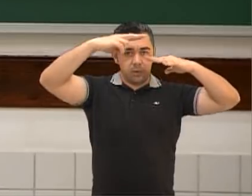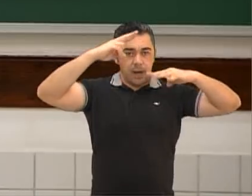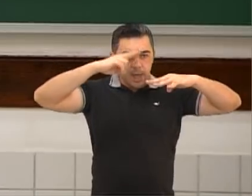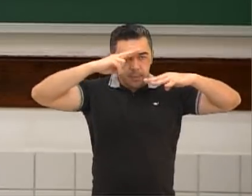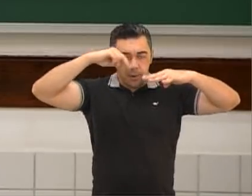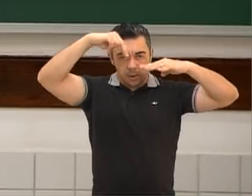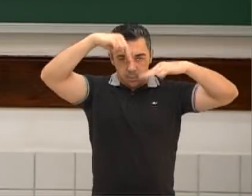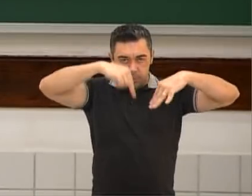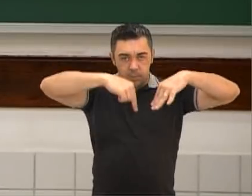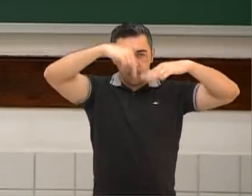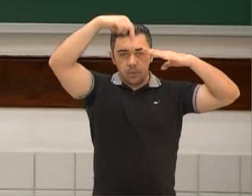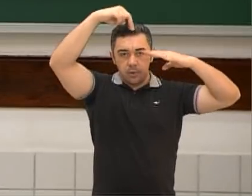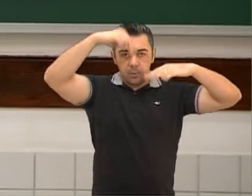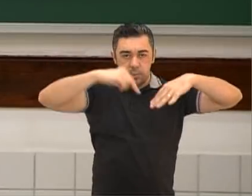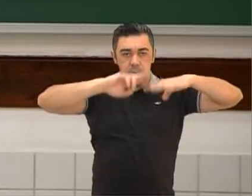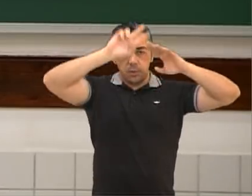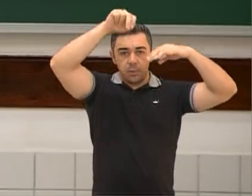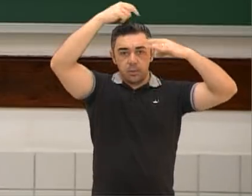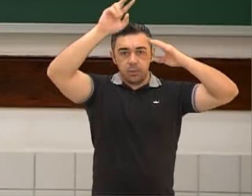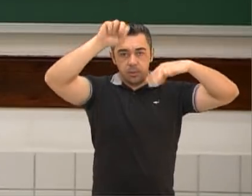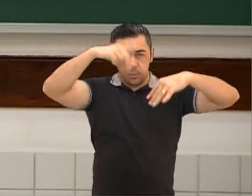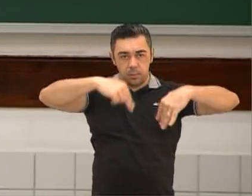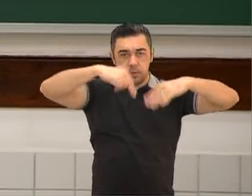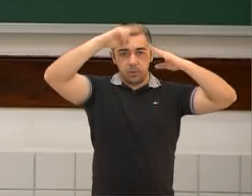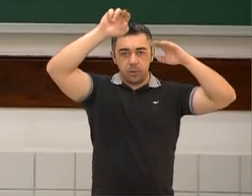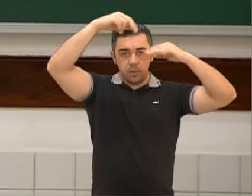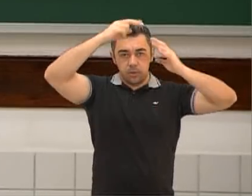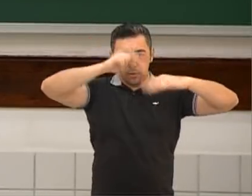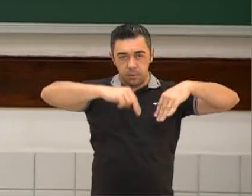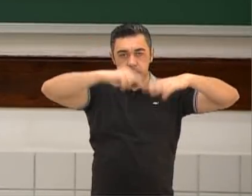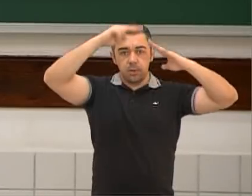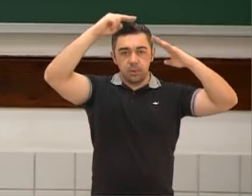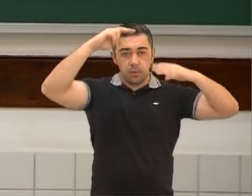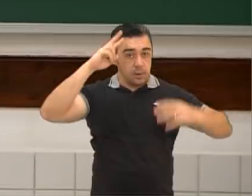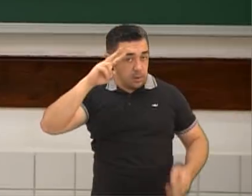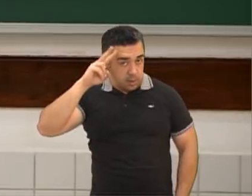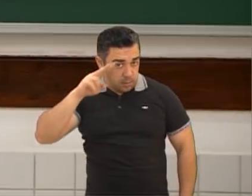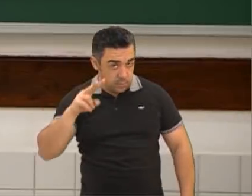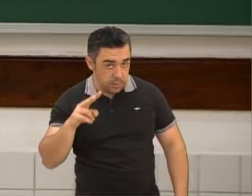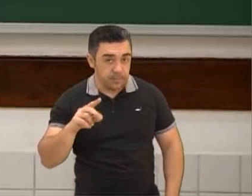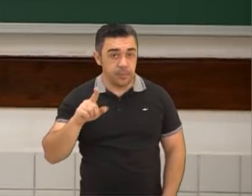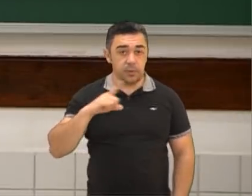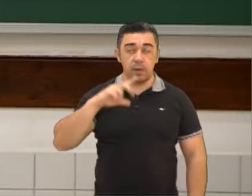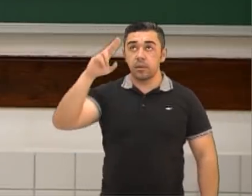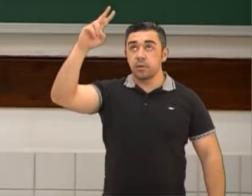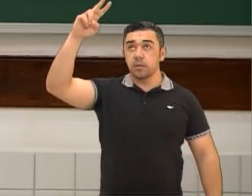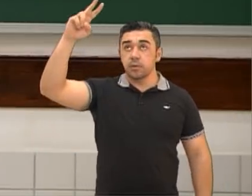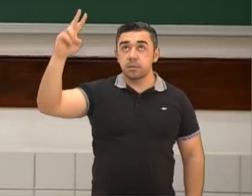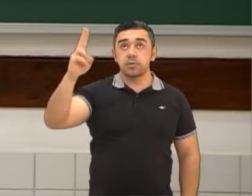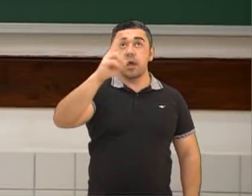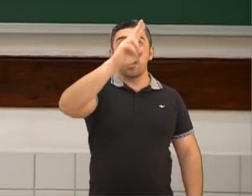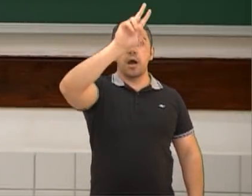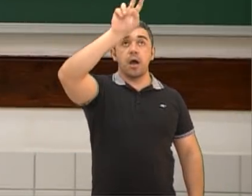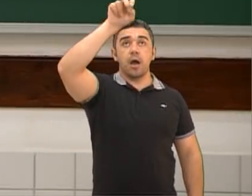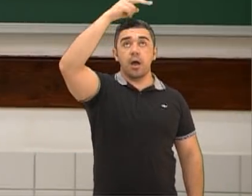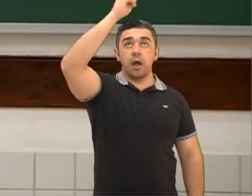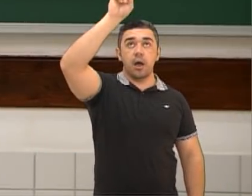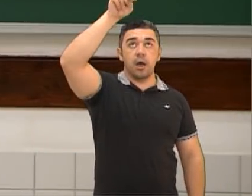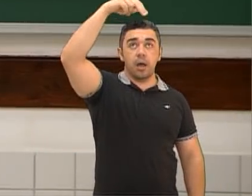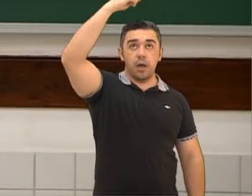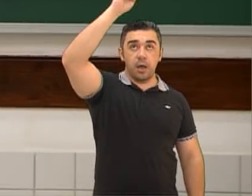trapezista? Um movimento que o trapezista faz é soltar o trapézio, cair na